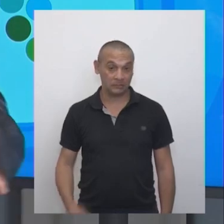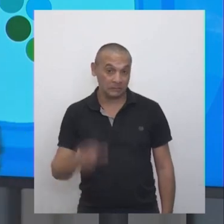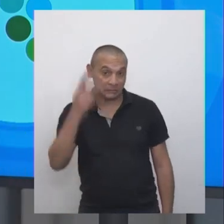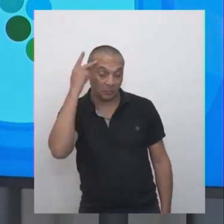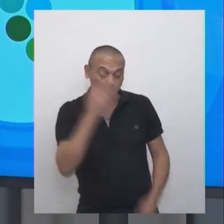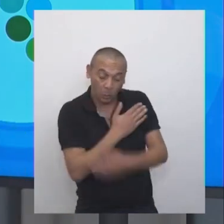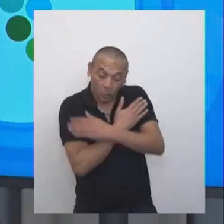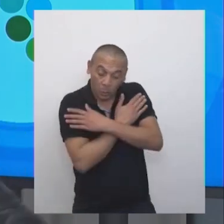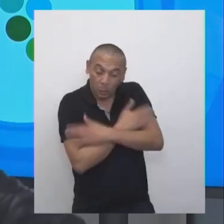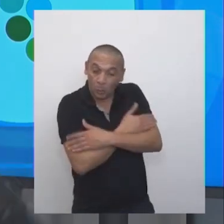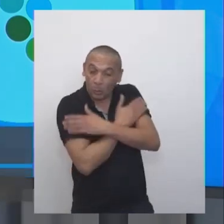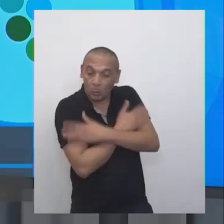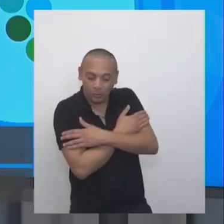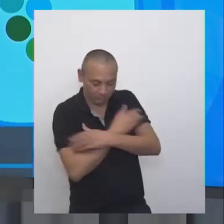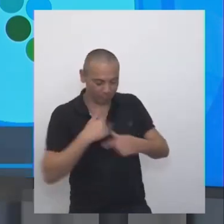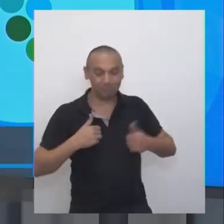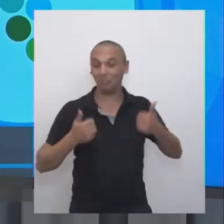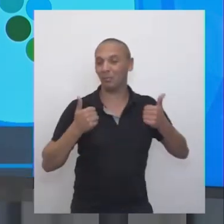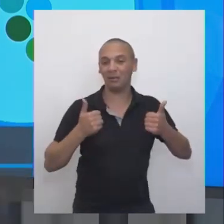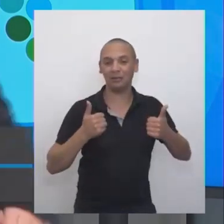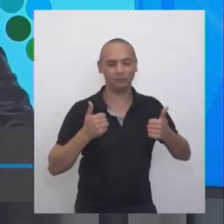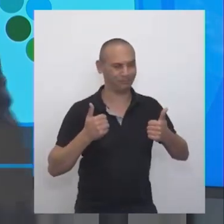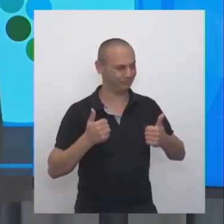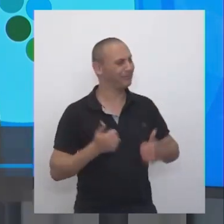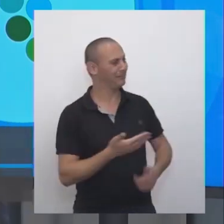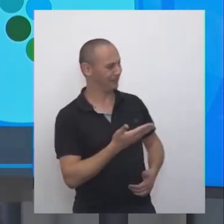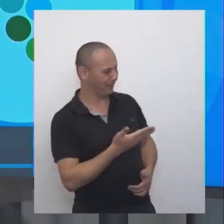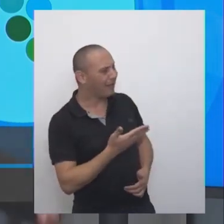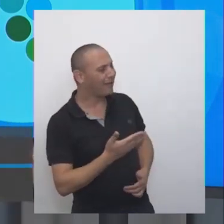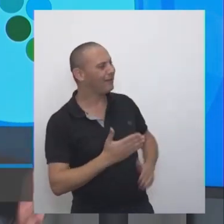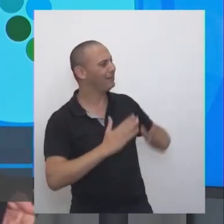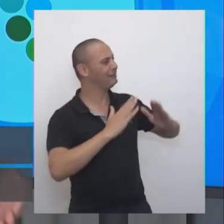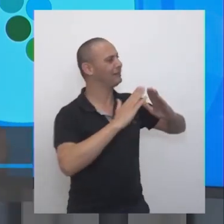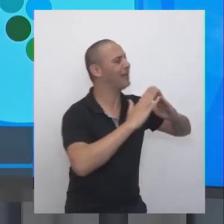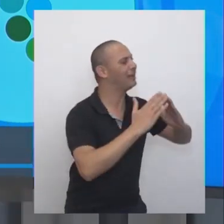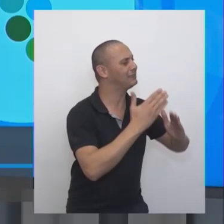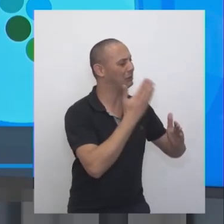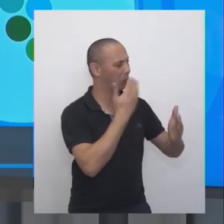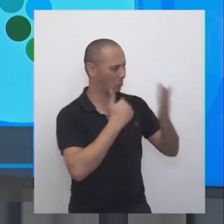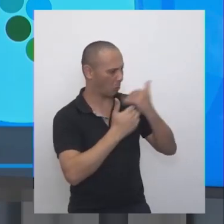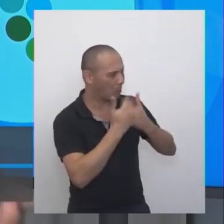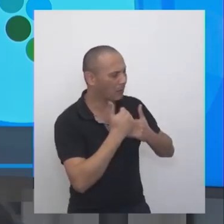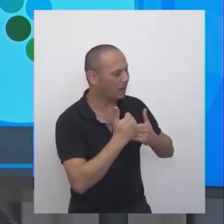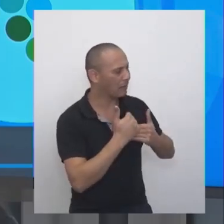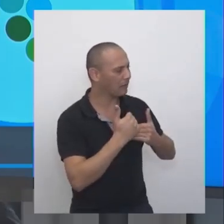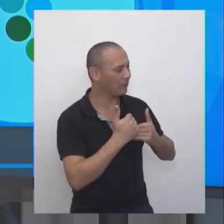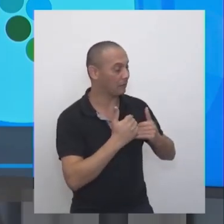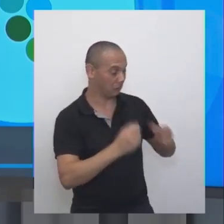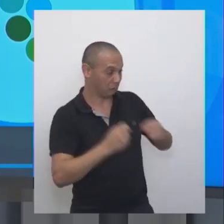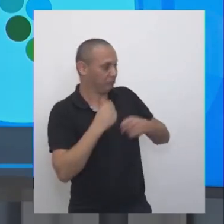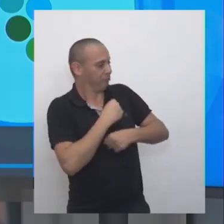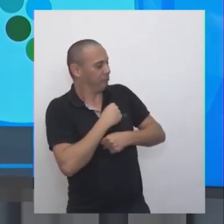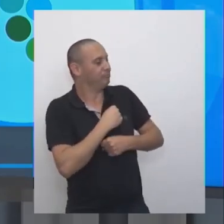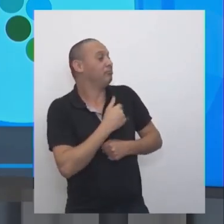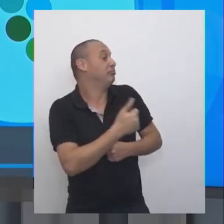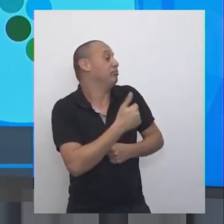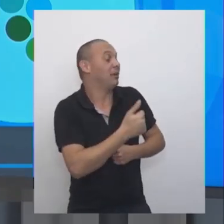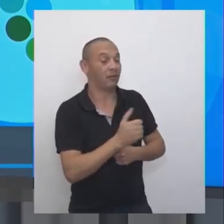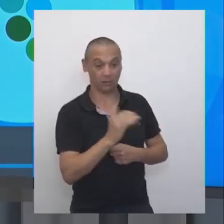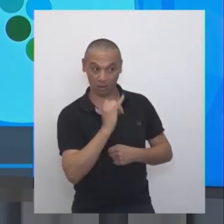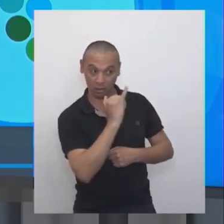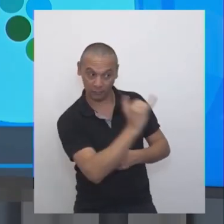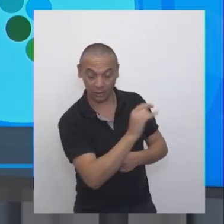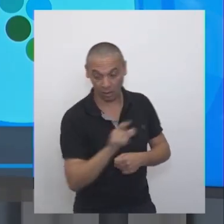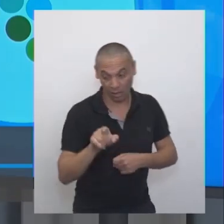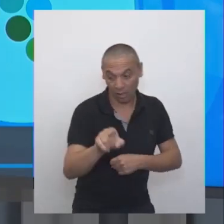Faz frio em São Paulo, pra mim tá sempre bom. Claro, meu irmão, quando você tem uma casa, comida, um moletom. Mas deixa eu te avisar,